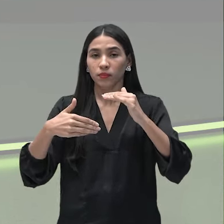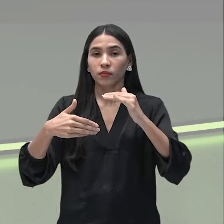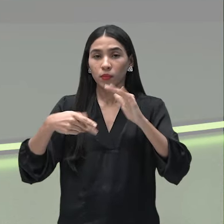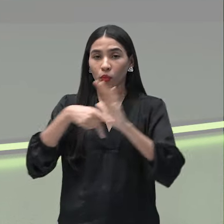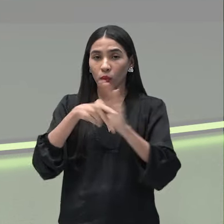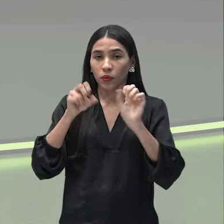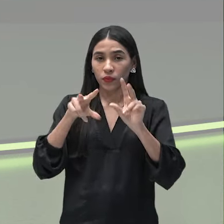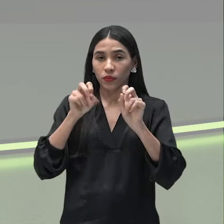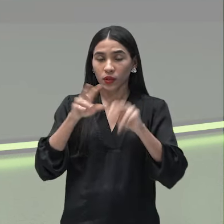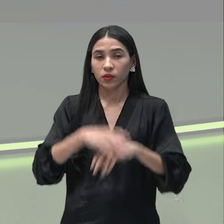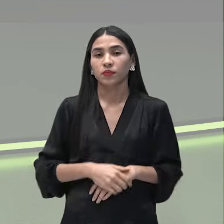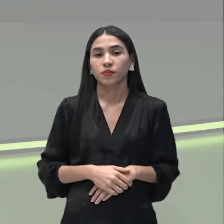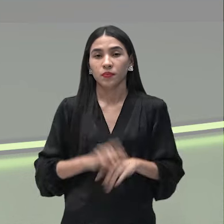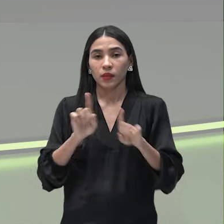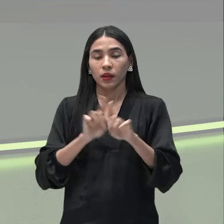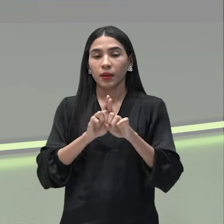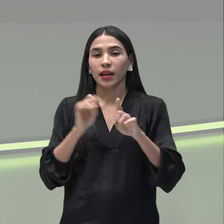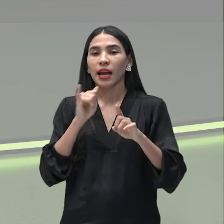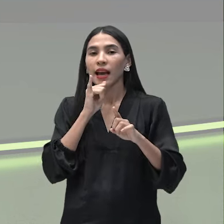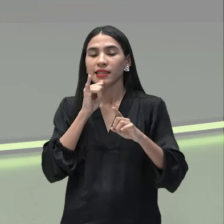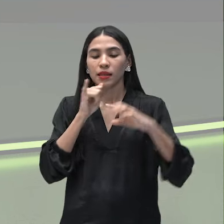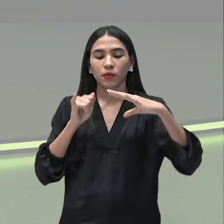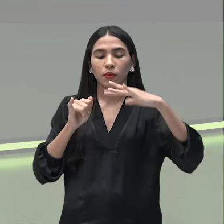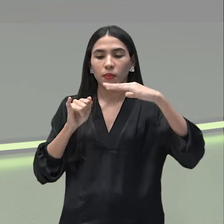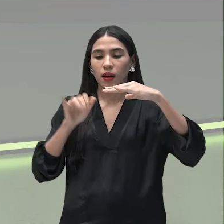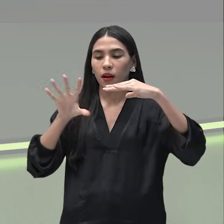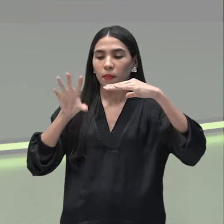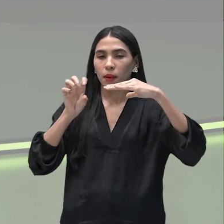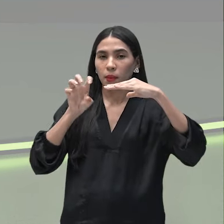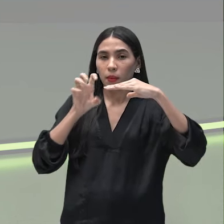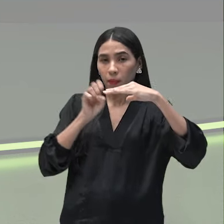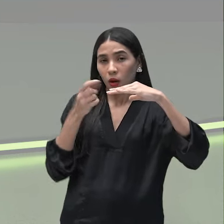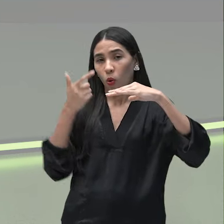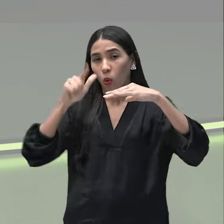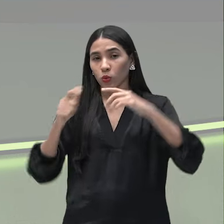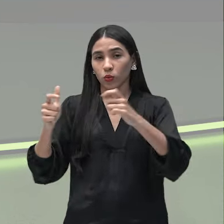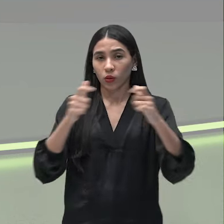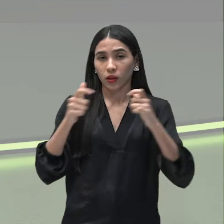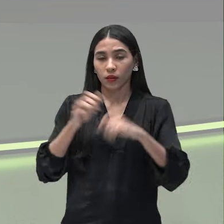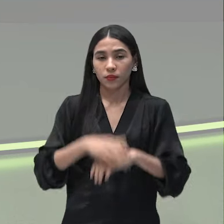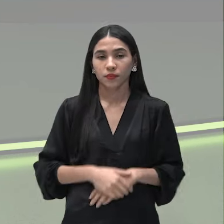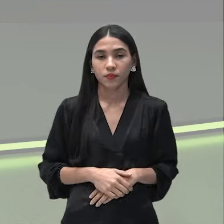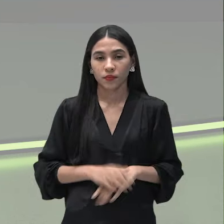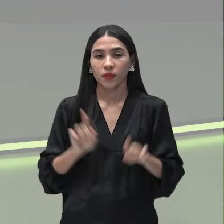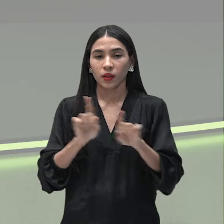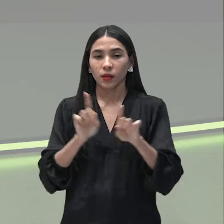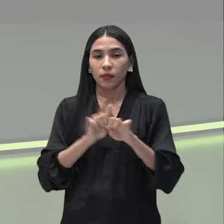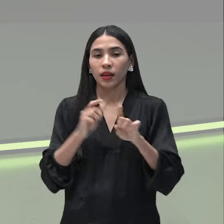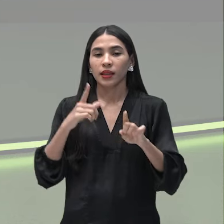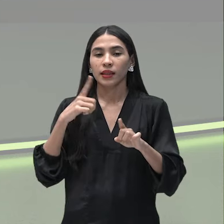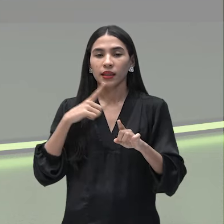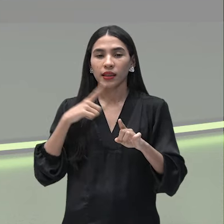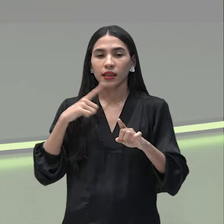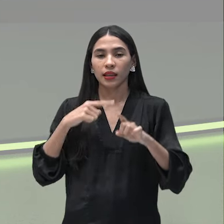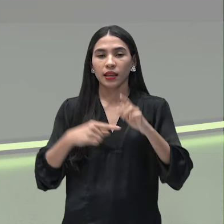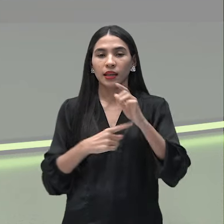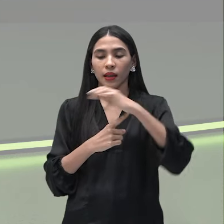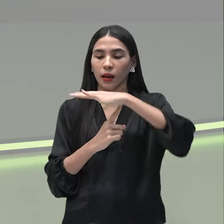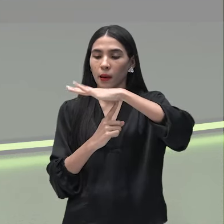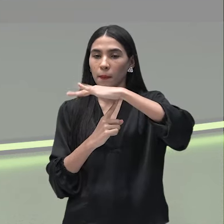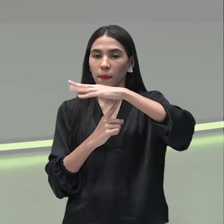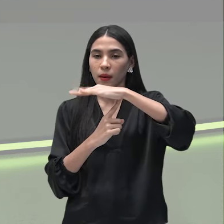e também fixar a bactéria em outro local. Além disso, eu tenho aqui os flagelos, que são essas estruturas maiores,